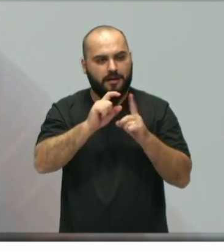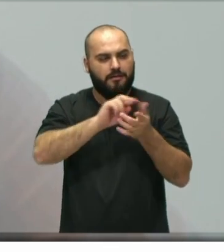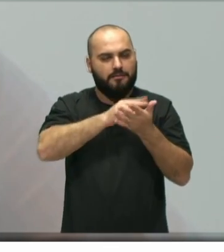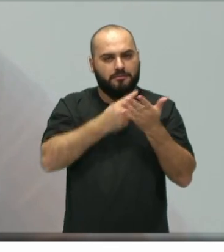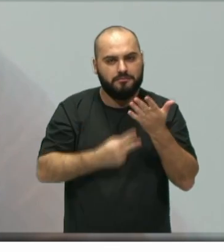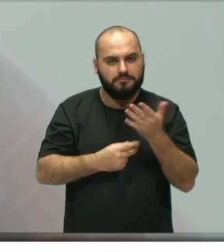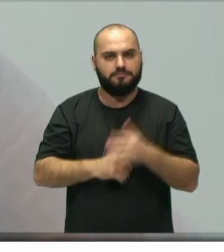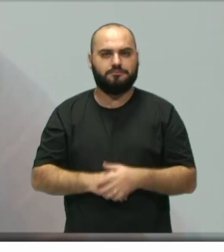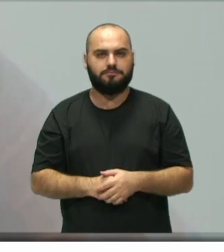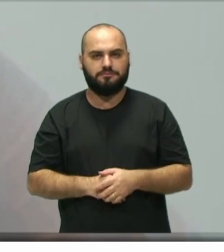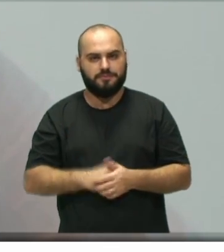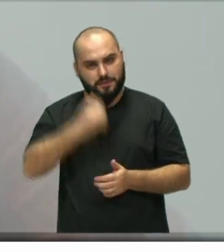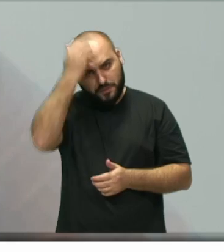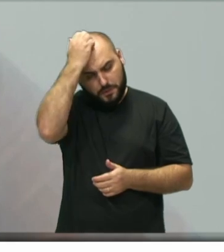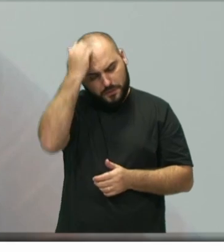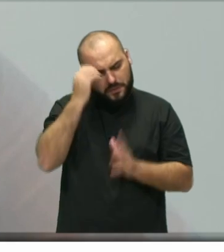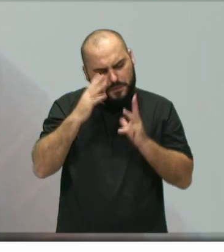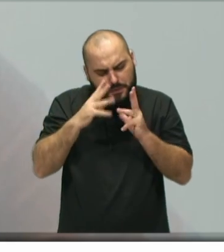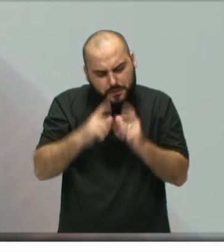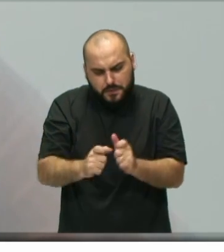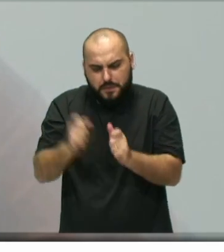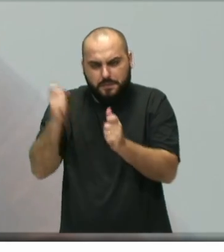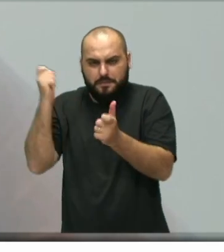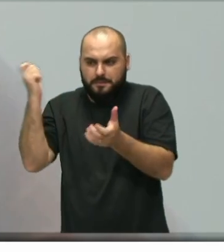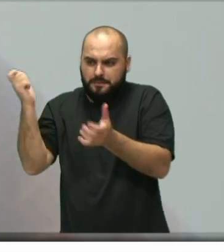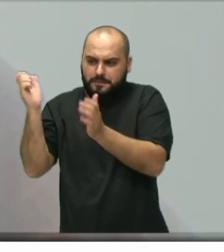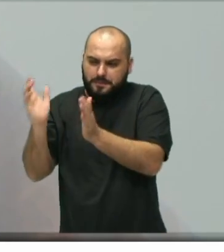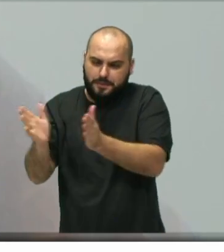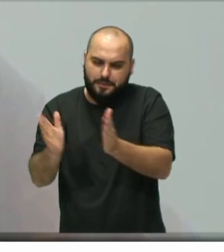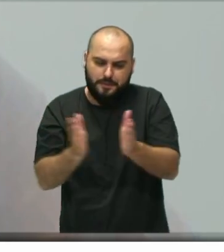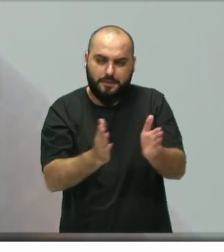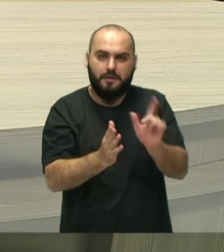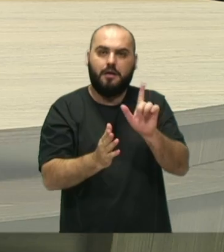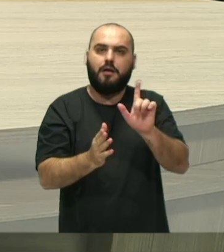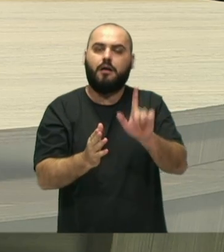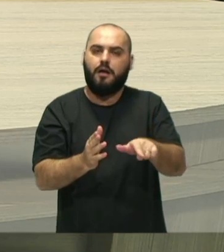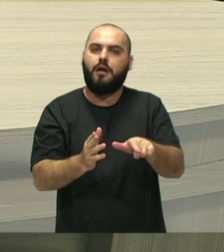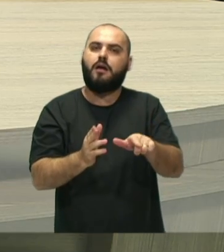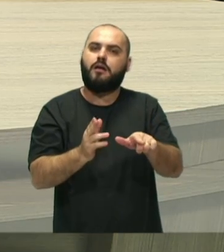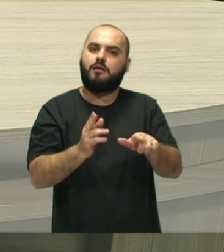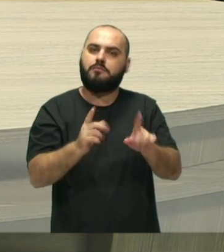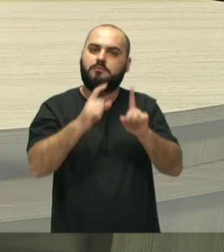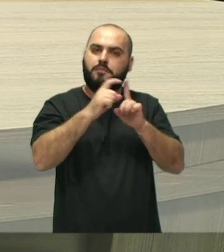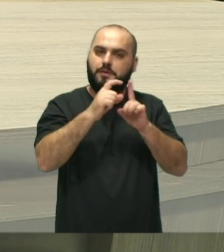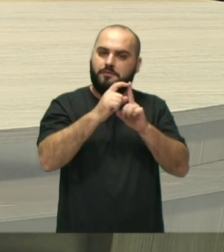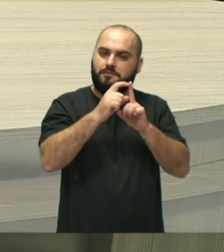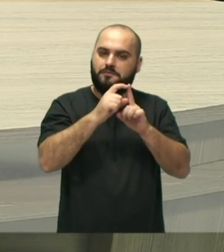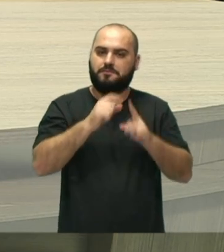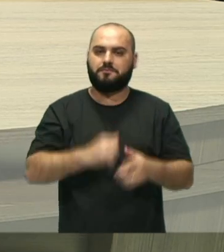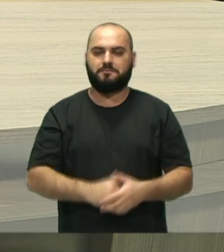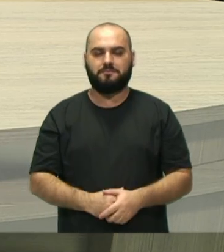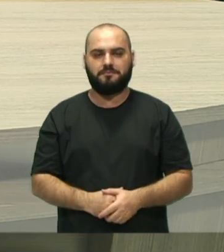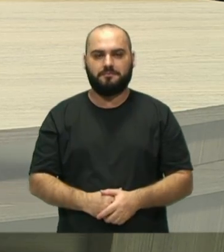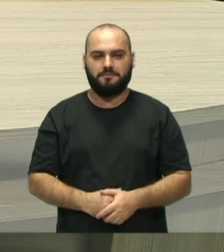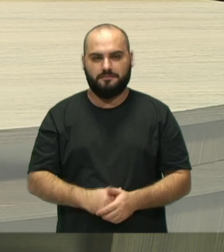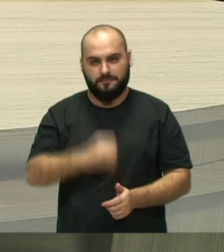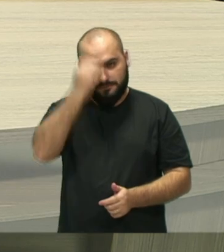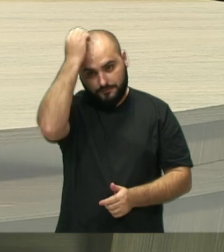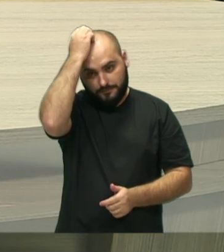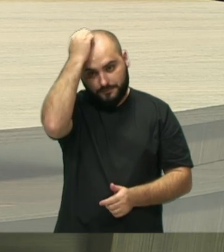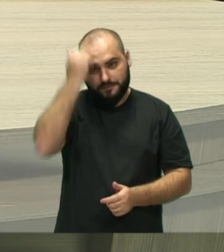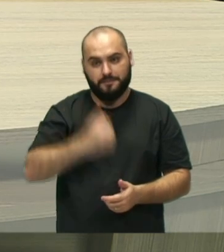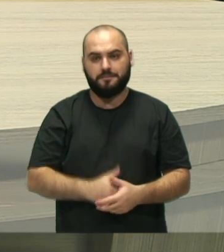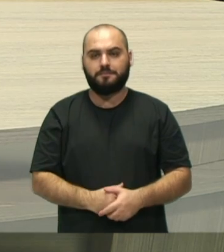que a unidade entre todo esse trajeto aí é a palavra. A palavra. E